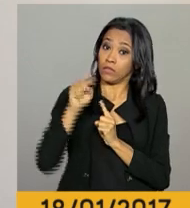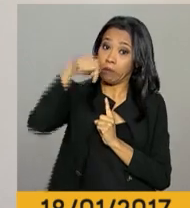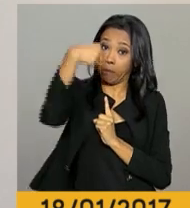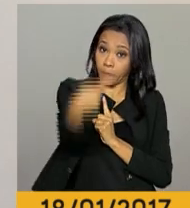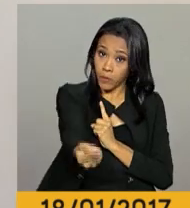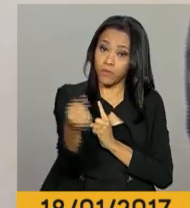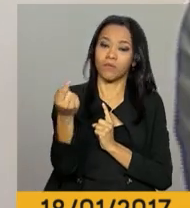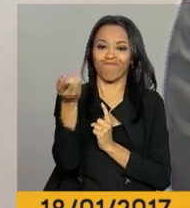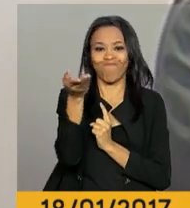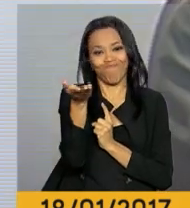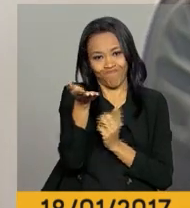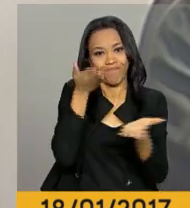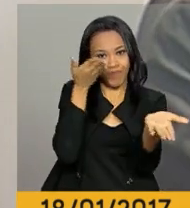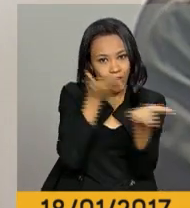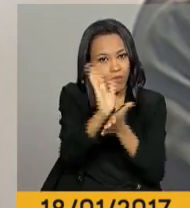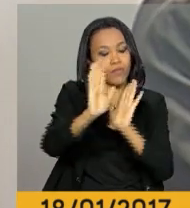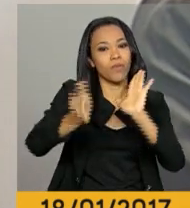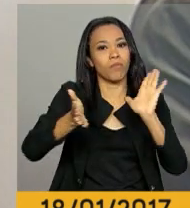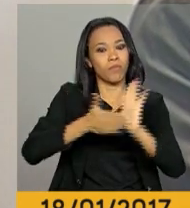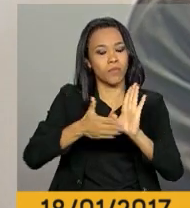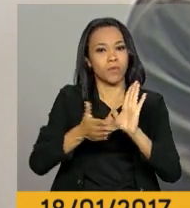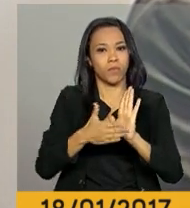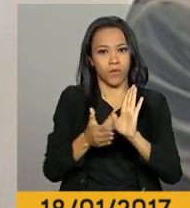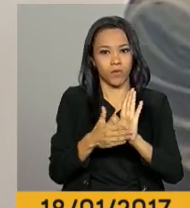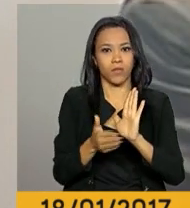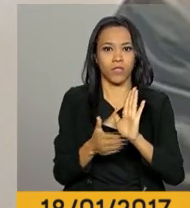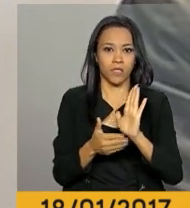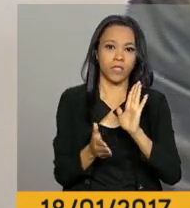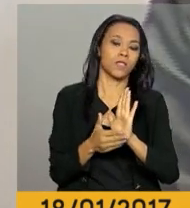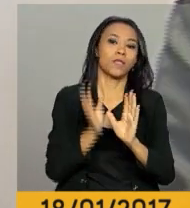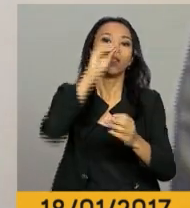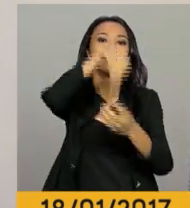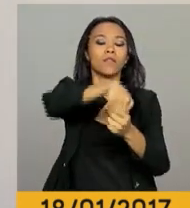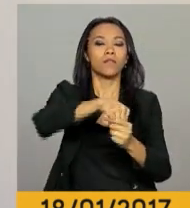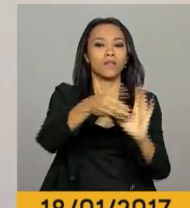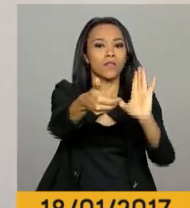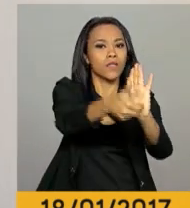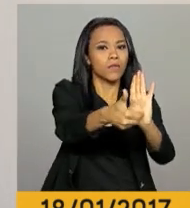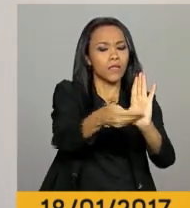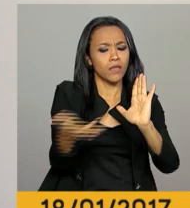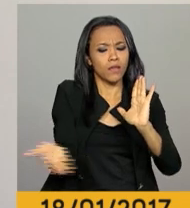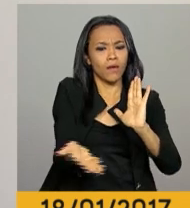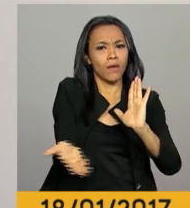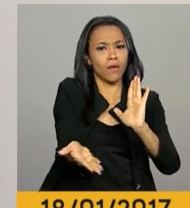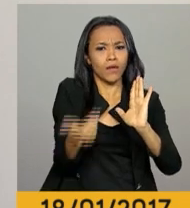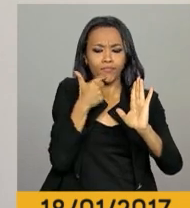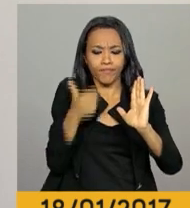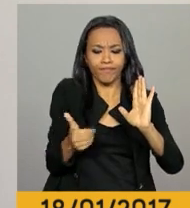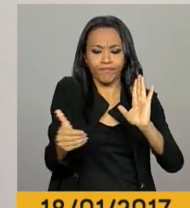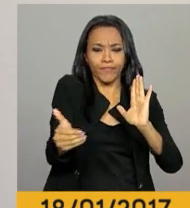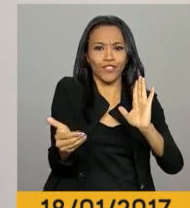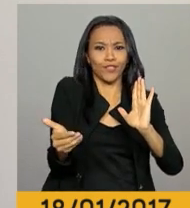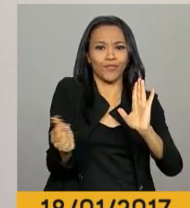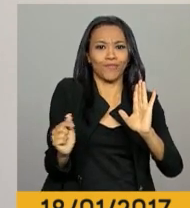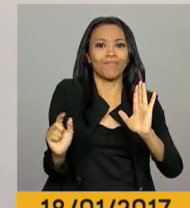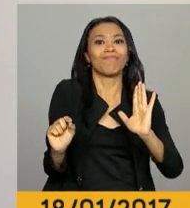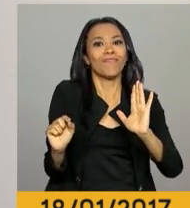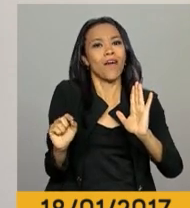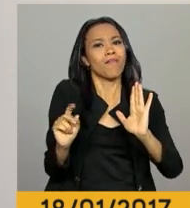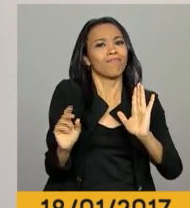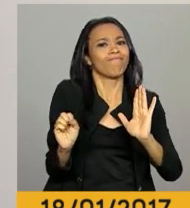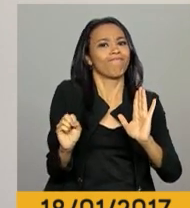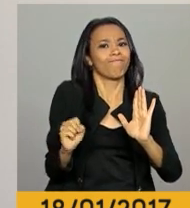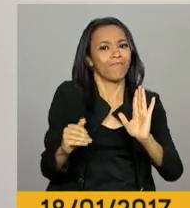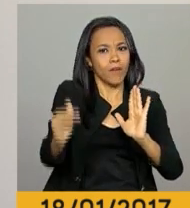aprovou-se a proposta na câmara dos deputados e agora no início dos trabalhos nós deveremos